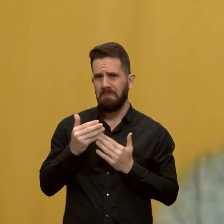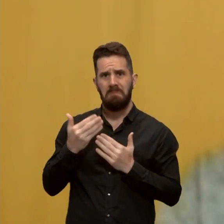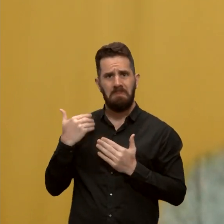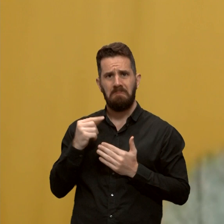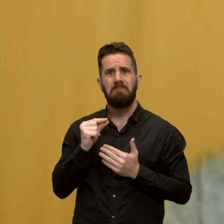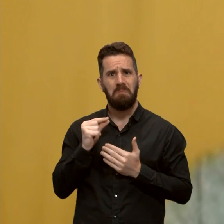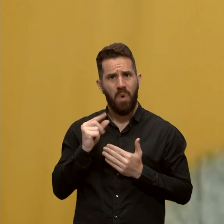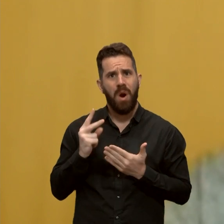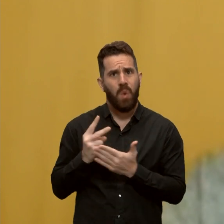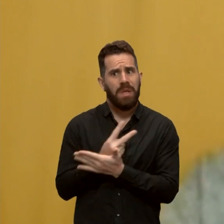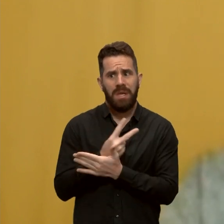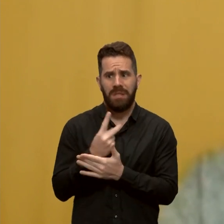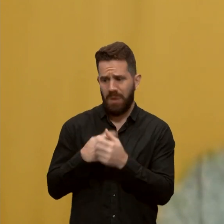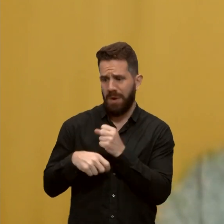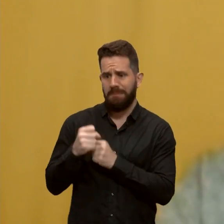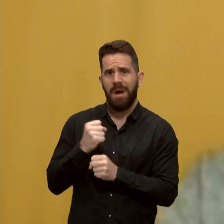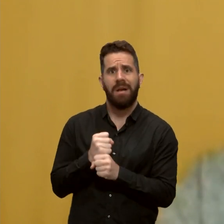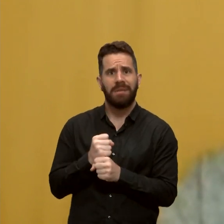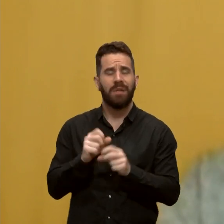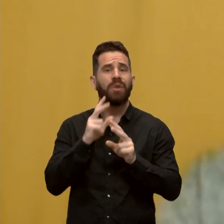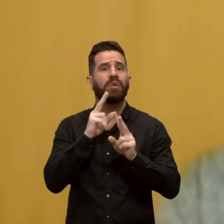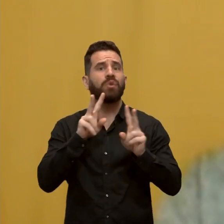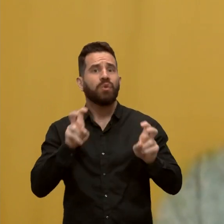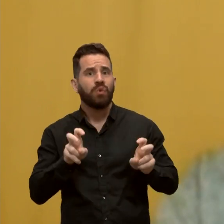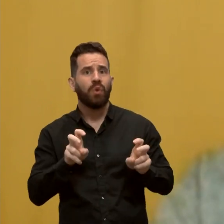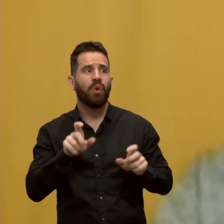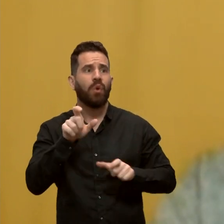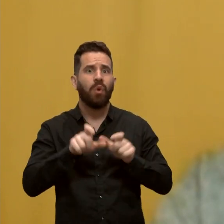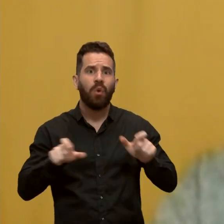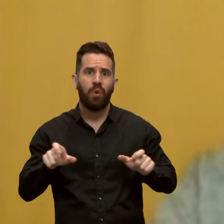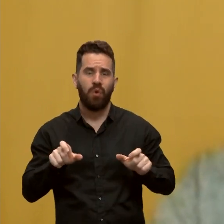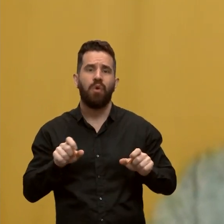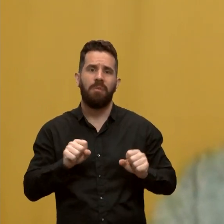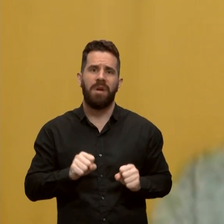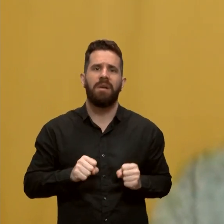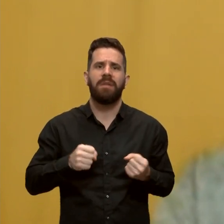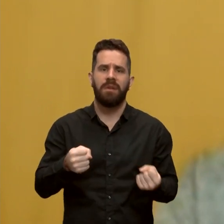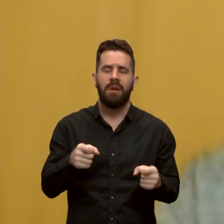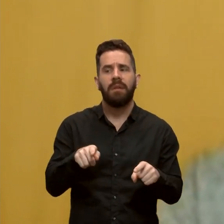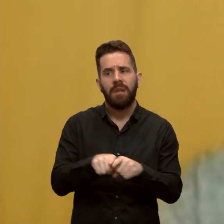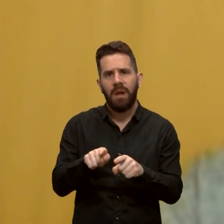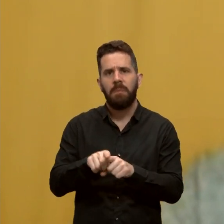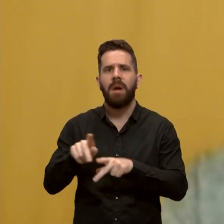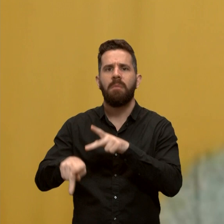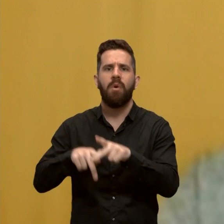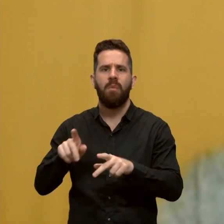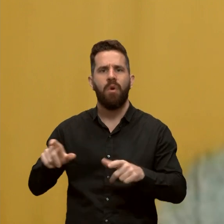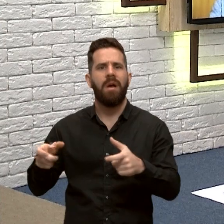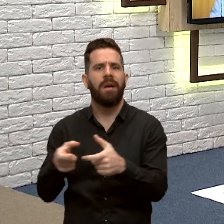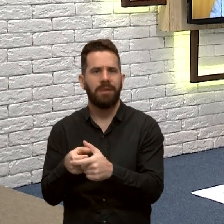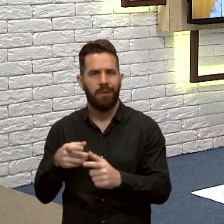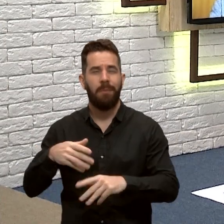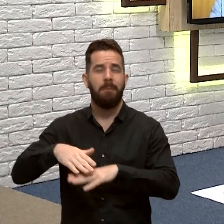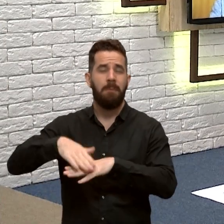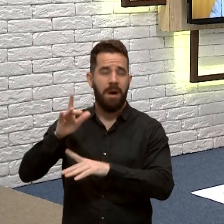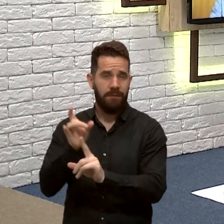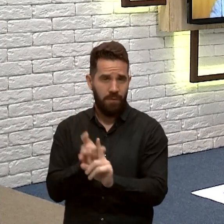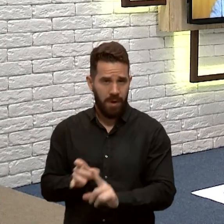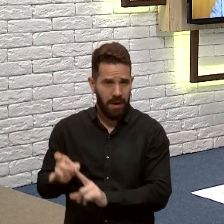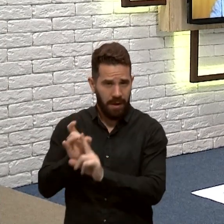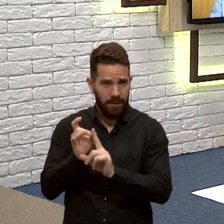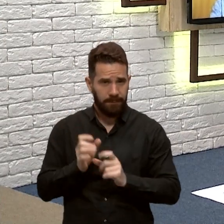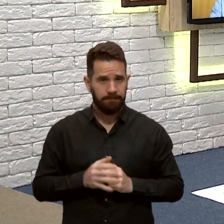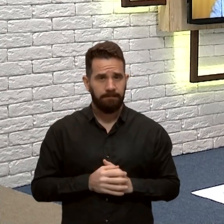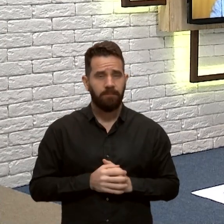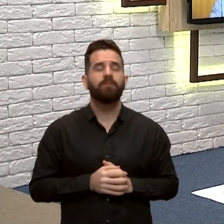ano, em relação aos defensores e às populações vulneráveis, né? Uhum. Bom, e a